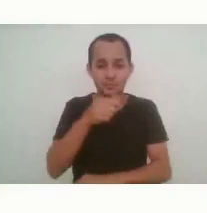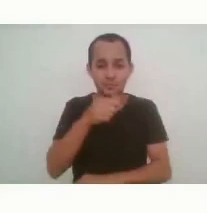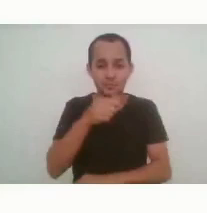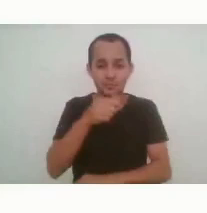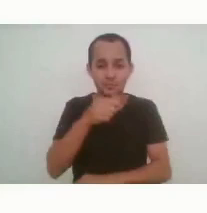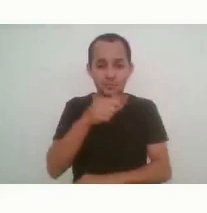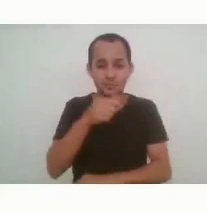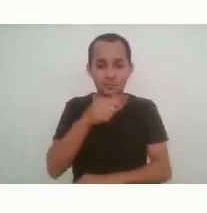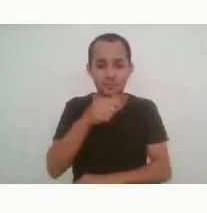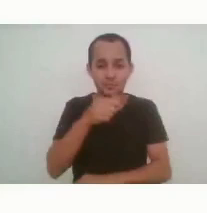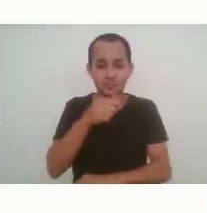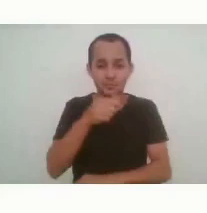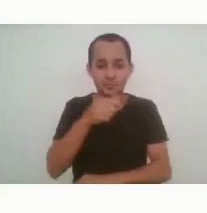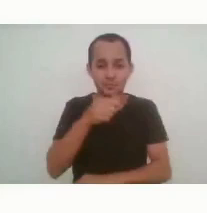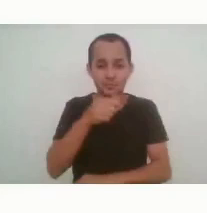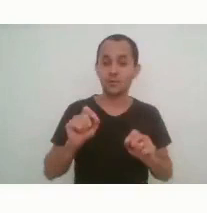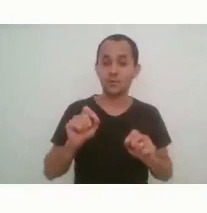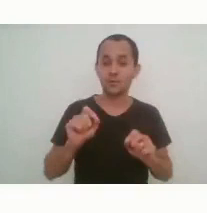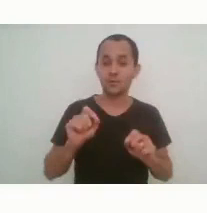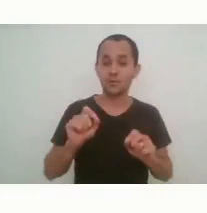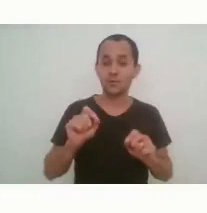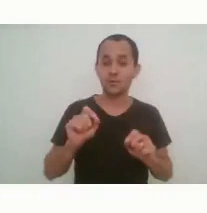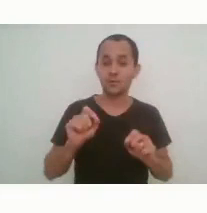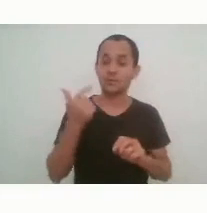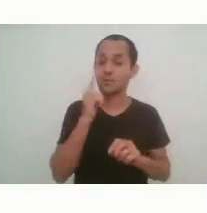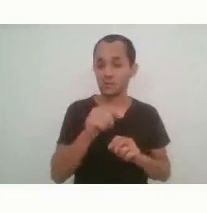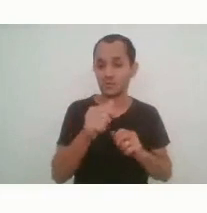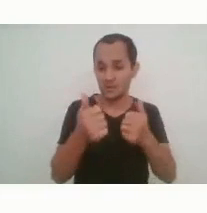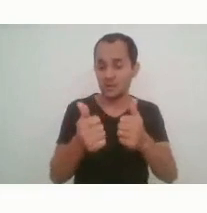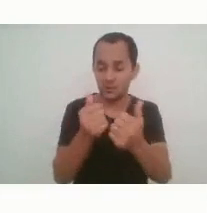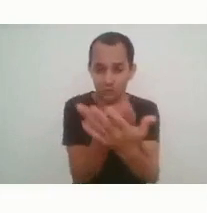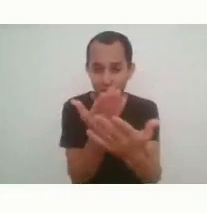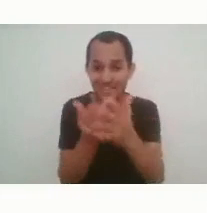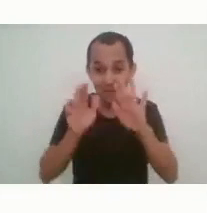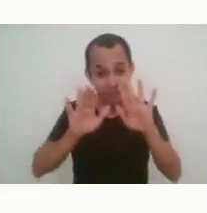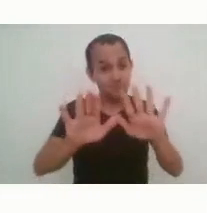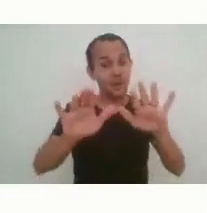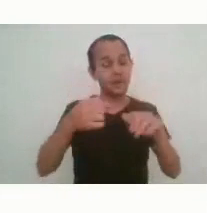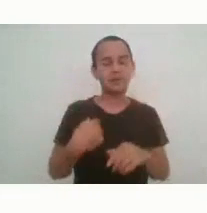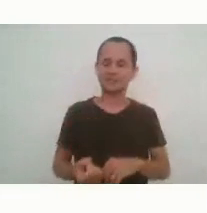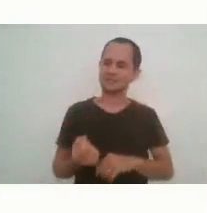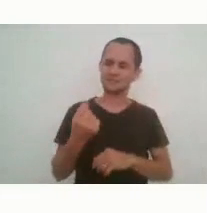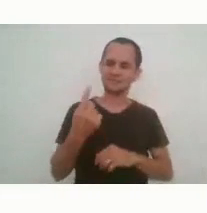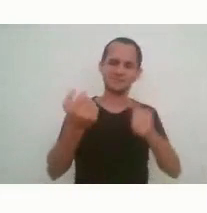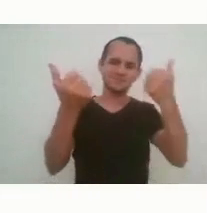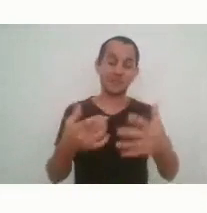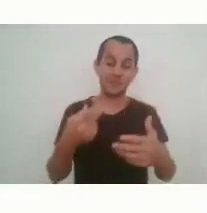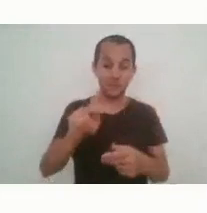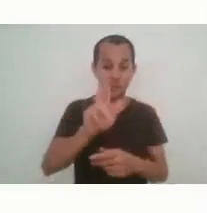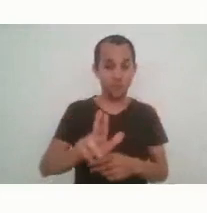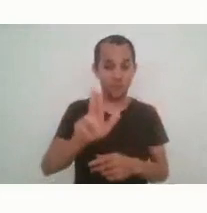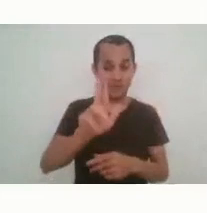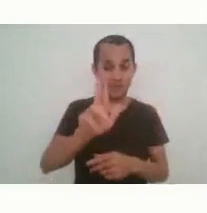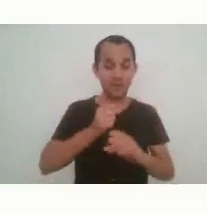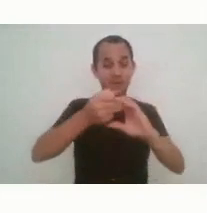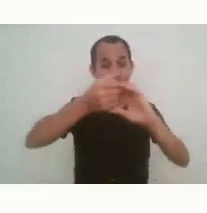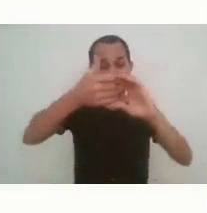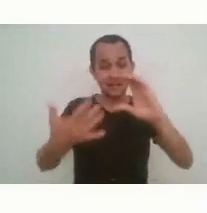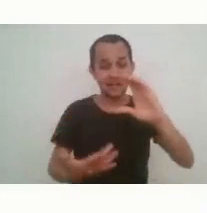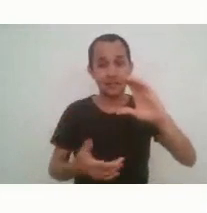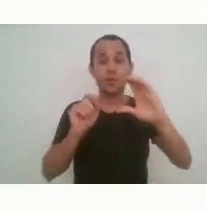com deficiência, estão sendo contemplados. E é uma coisa que eu acho que é interessante falar. Uberlândia tem uma característica que é